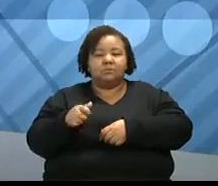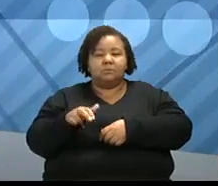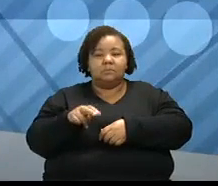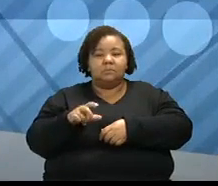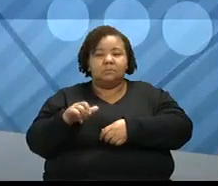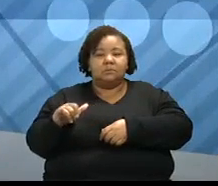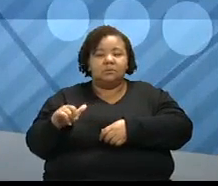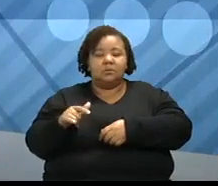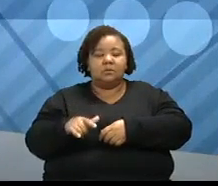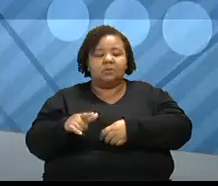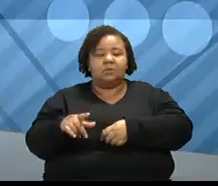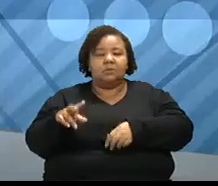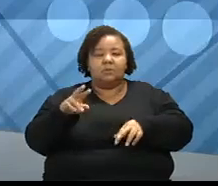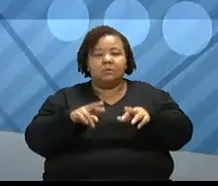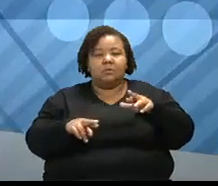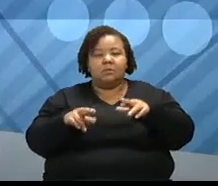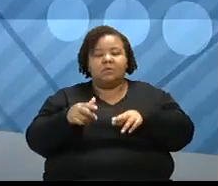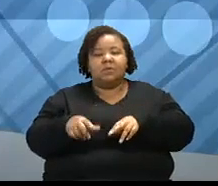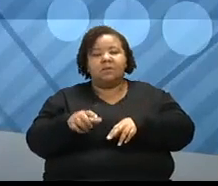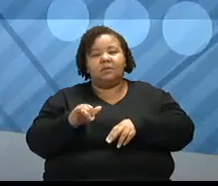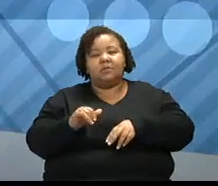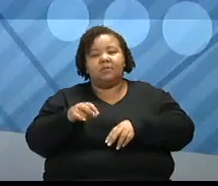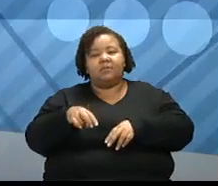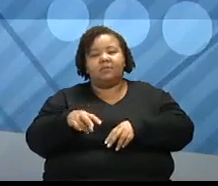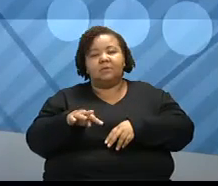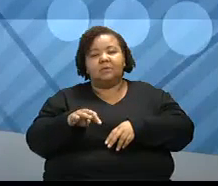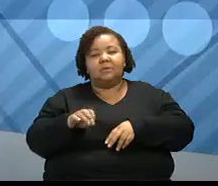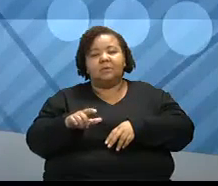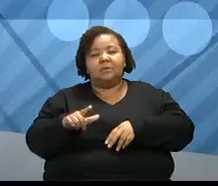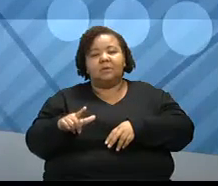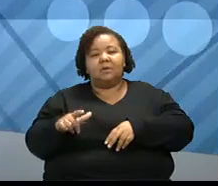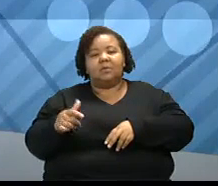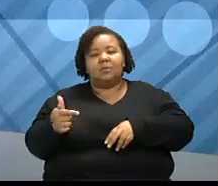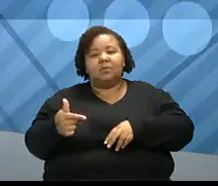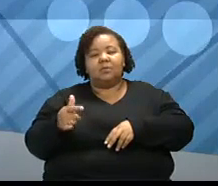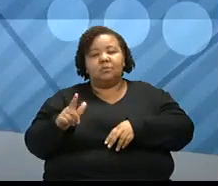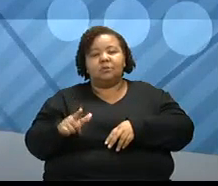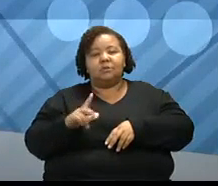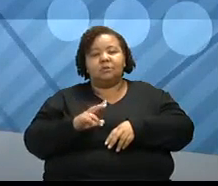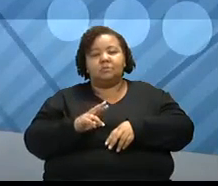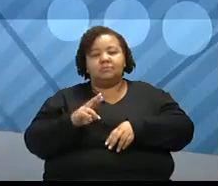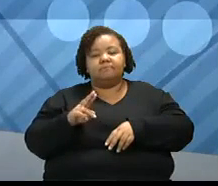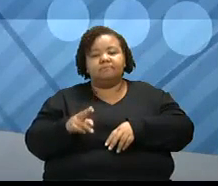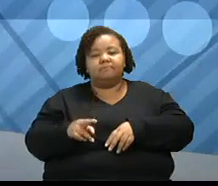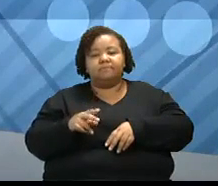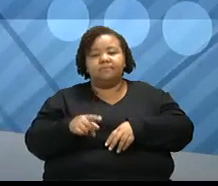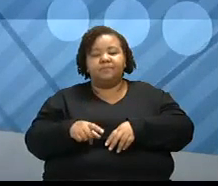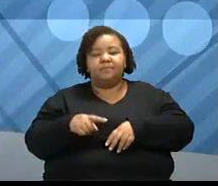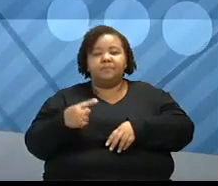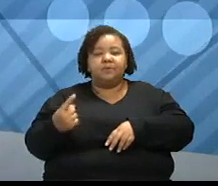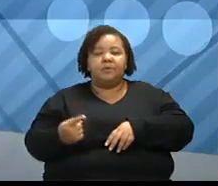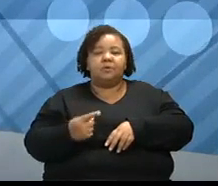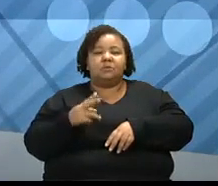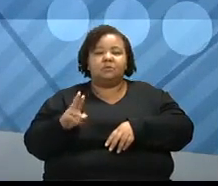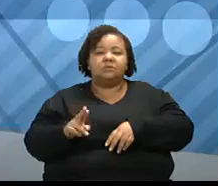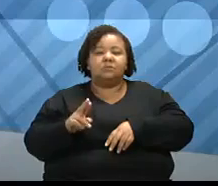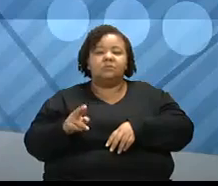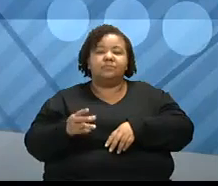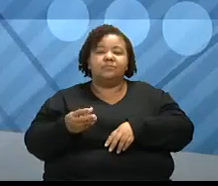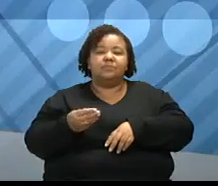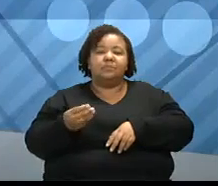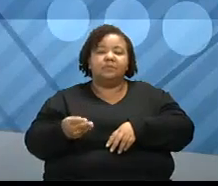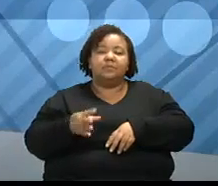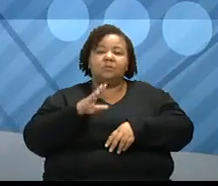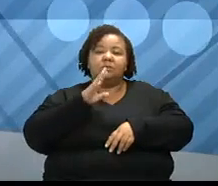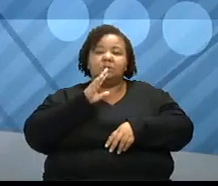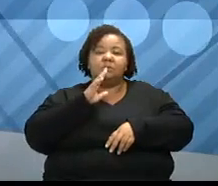plano, avalio uma integral dupla e já tenho o resultado da integral de linha. Então, note que nós utilizamos muitos dos